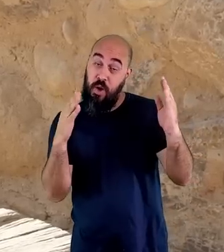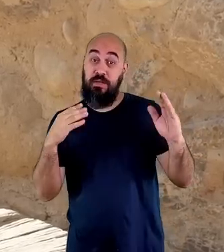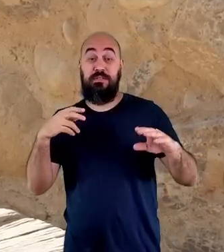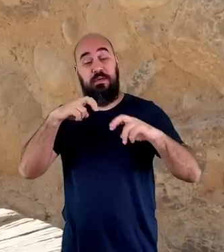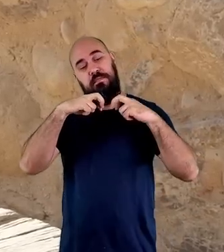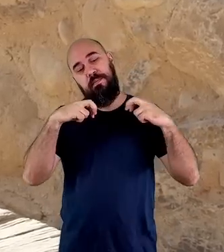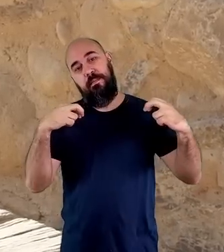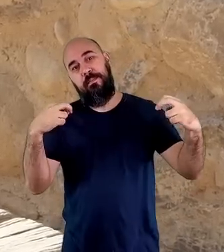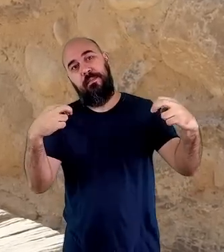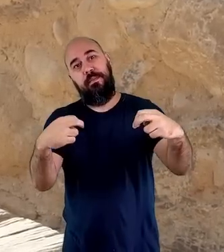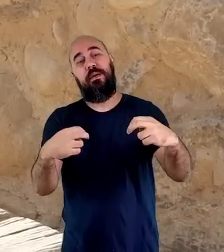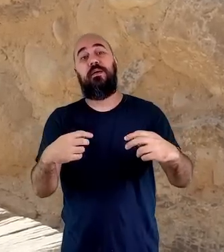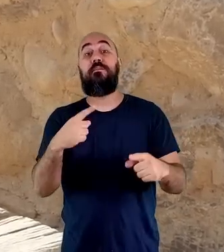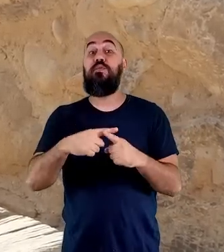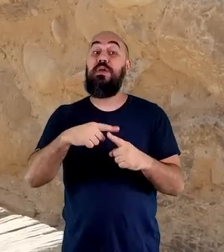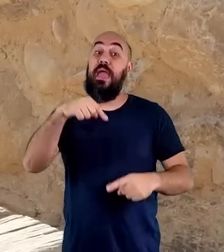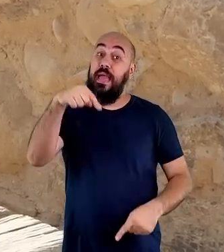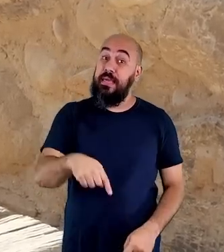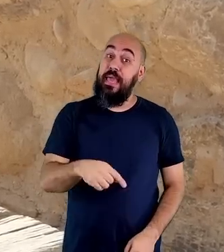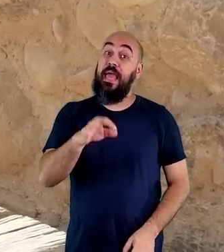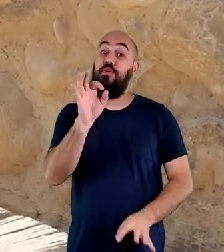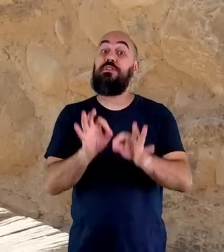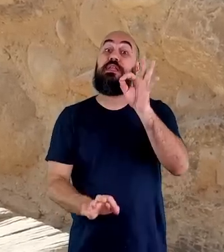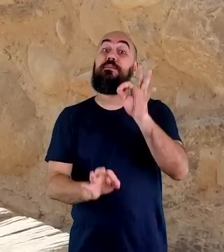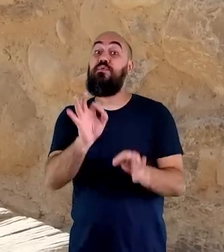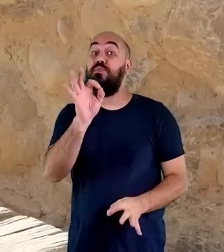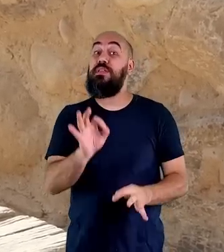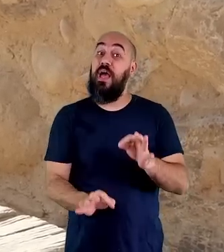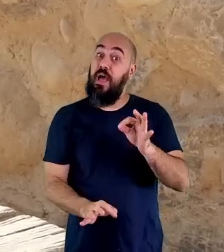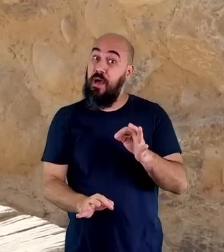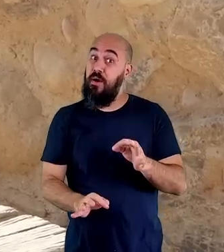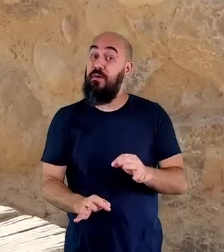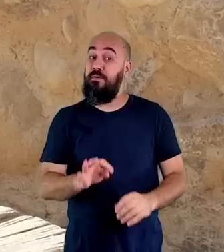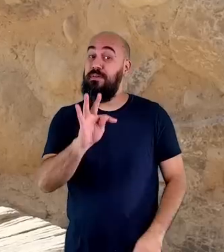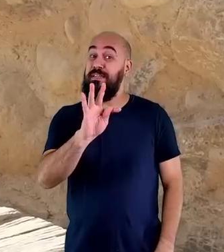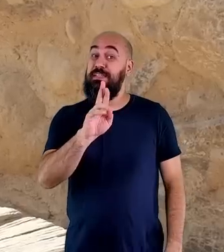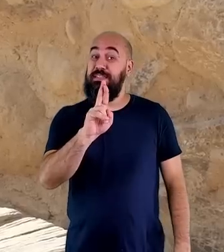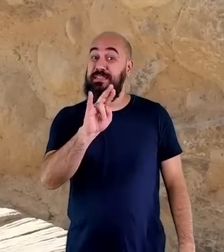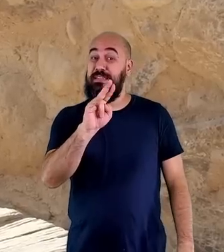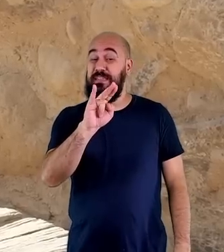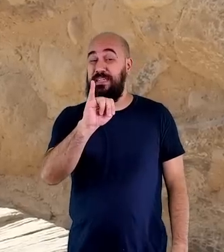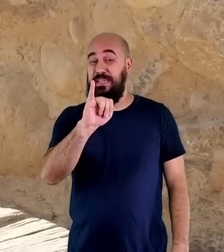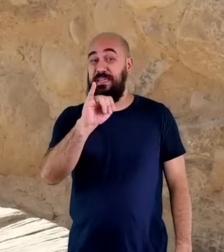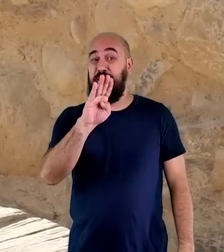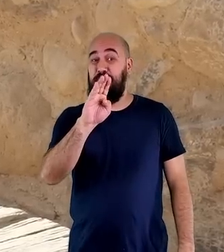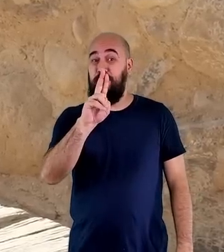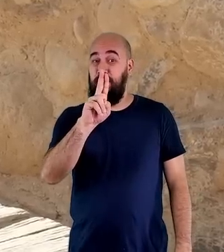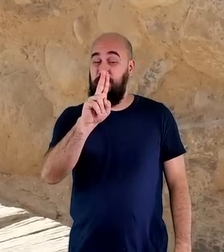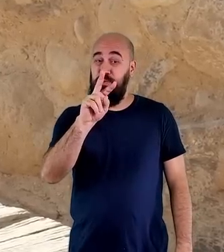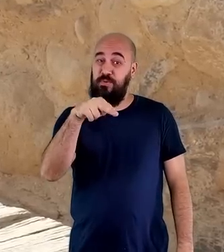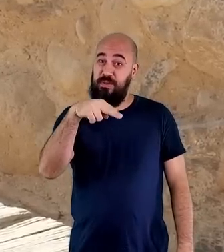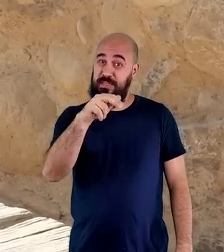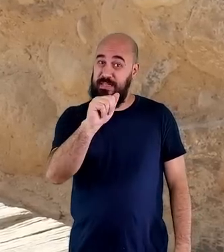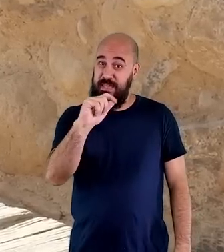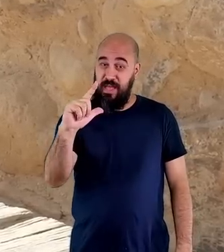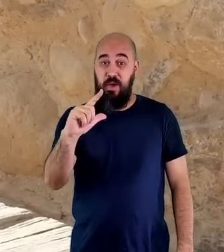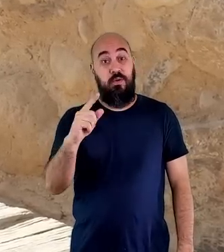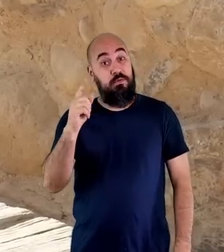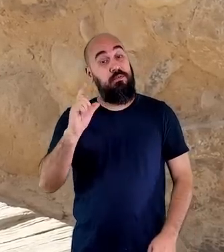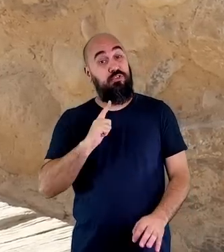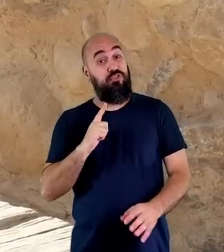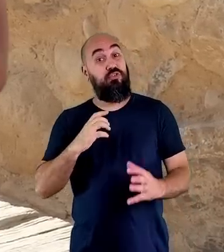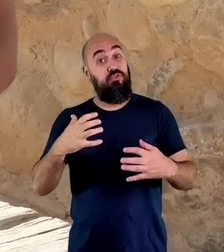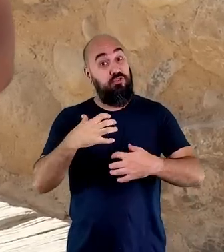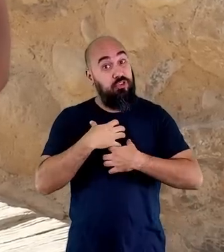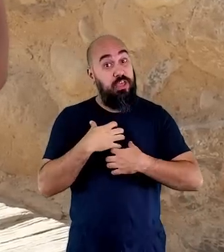anciãos? Porque aqui era o tribunal de pequenas causas. Várias cidades de Judá e de Israel tinham justamente esse formato, porque aqui